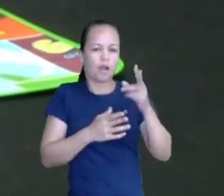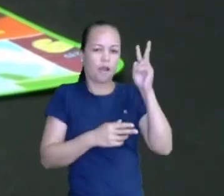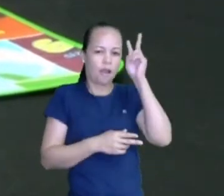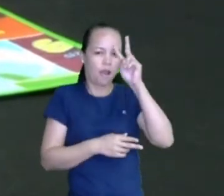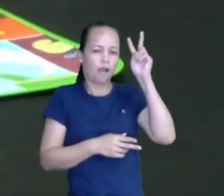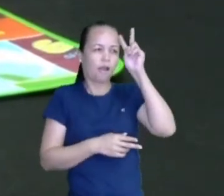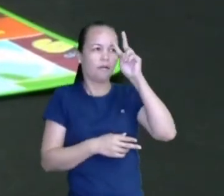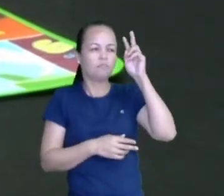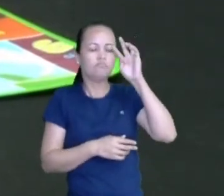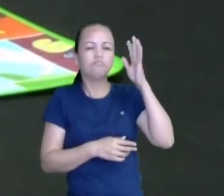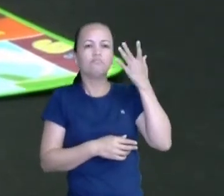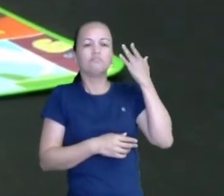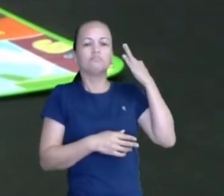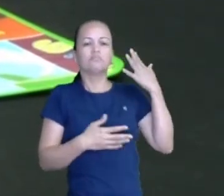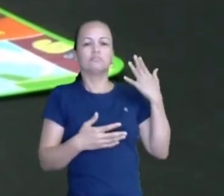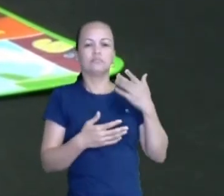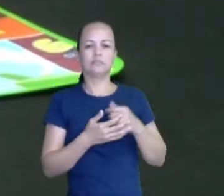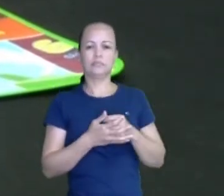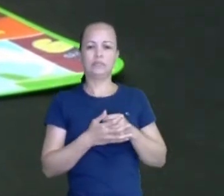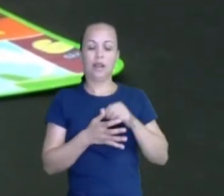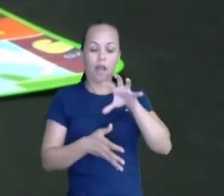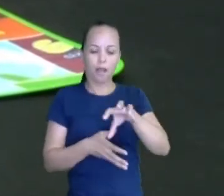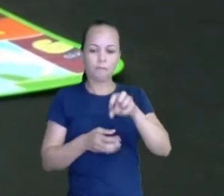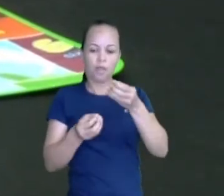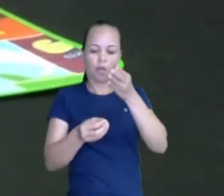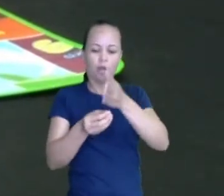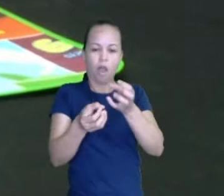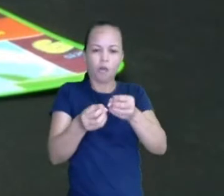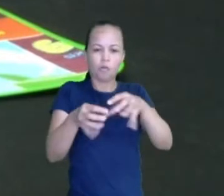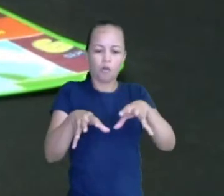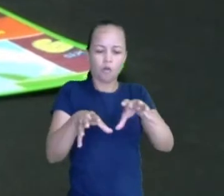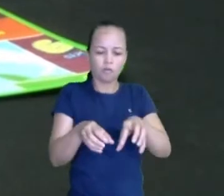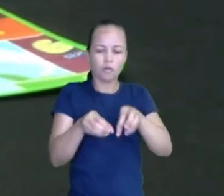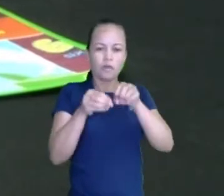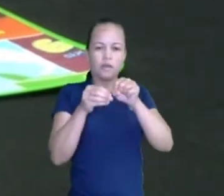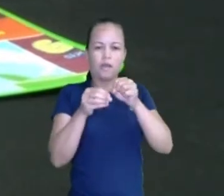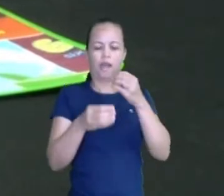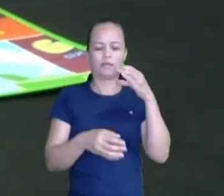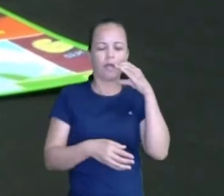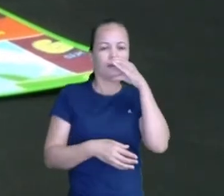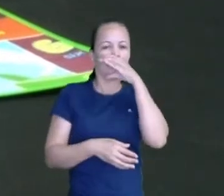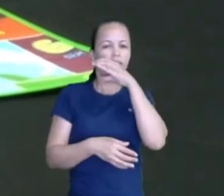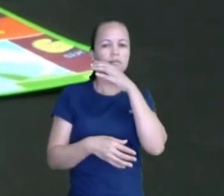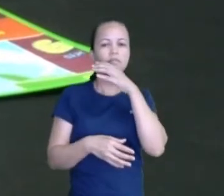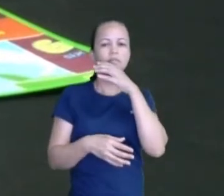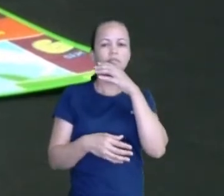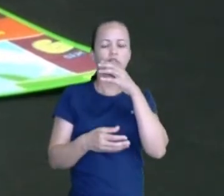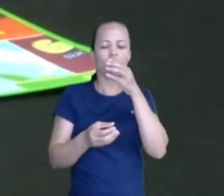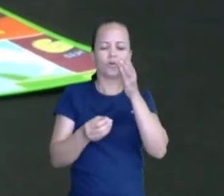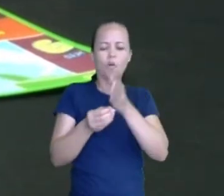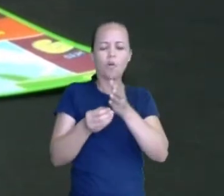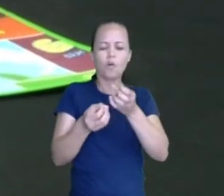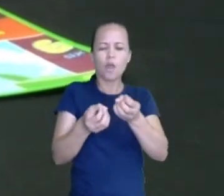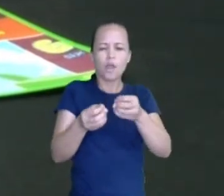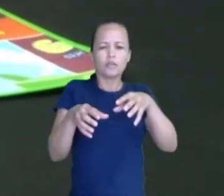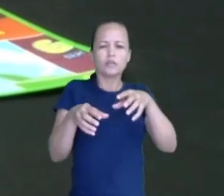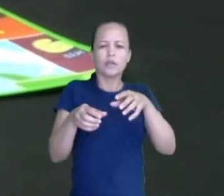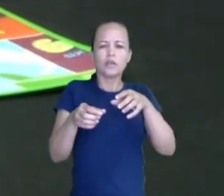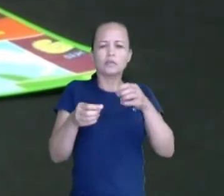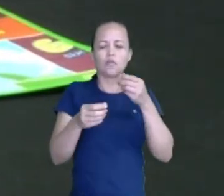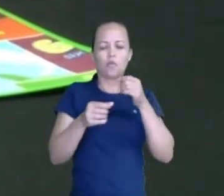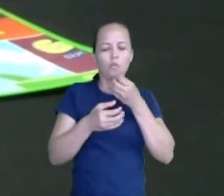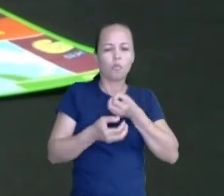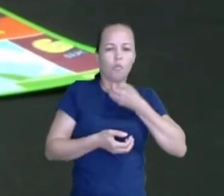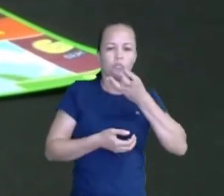Ela segurou o ovo ainda quente e contou a Guilherme Augusto sobre um ovinho azul